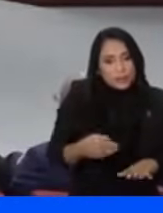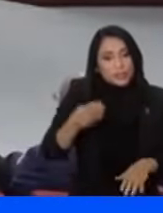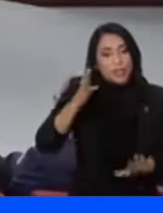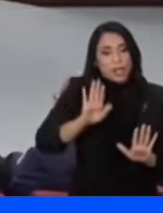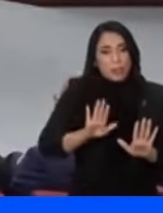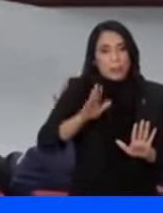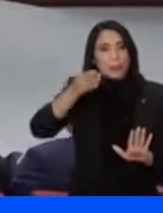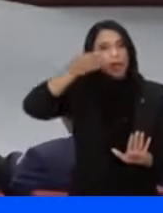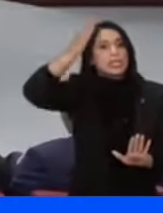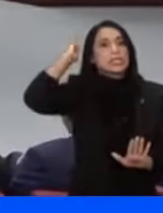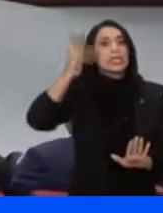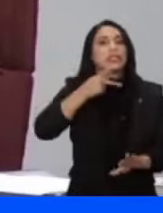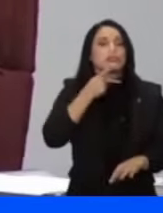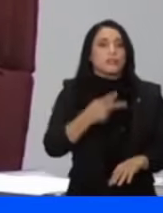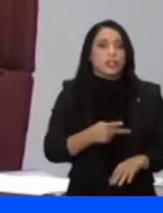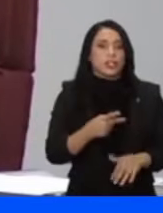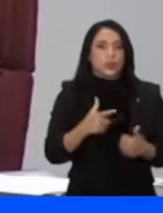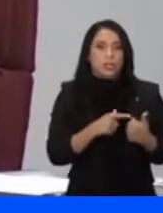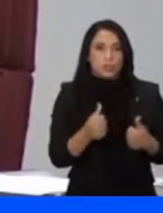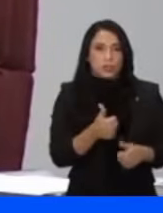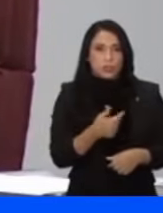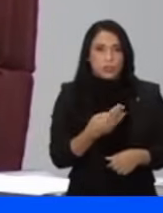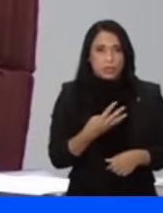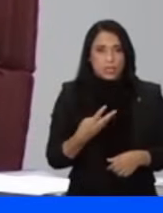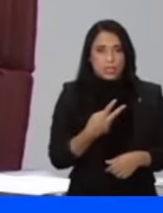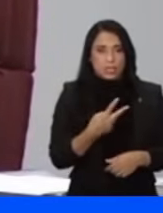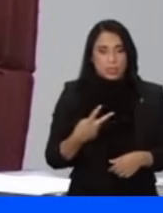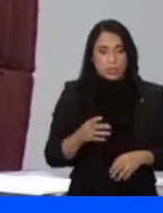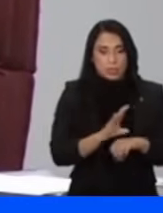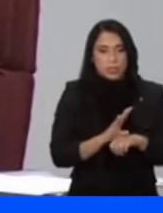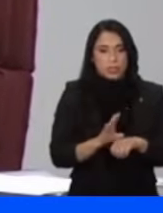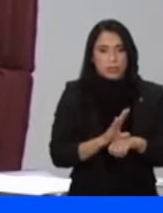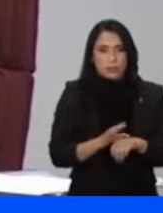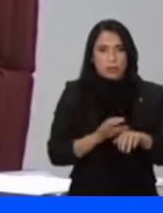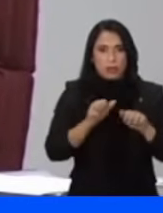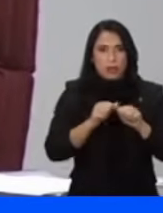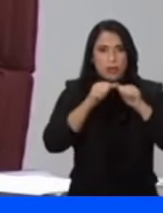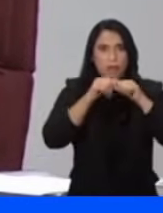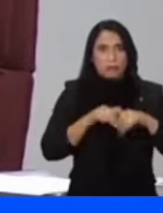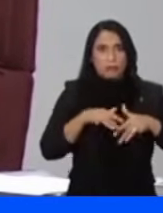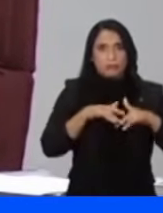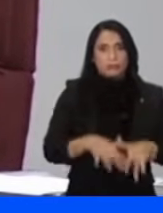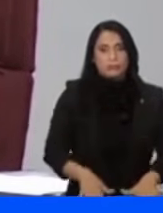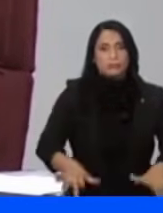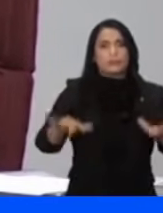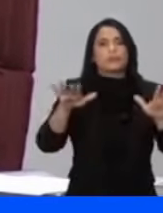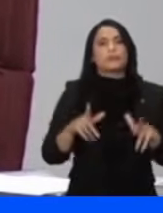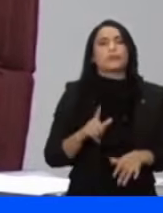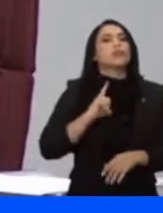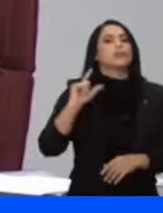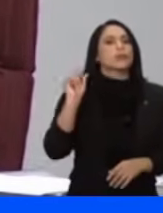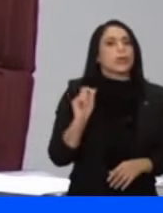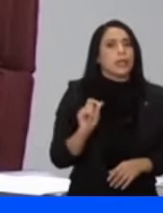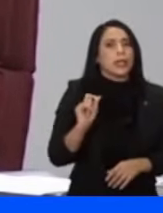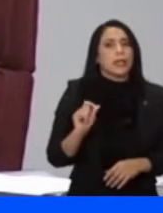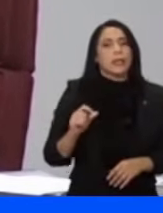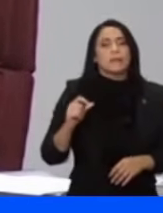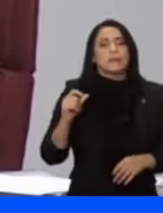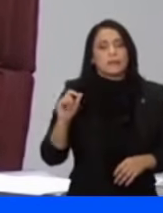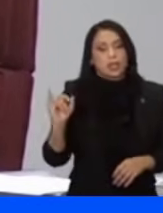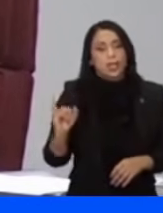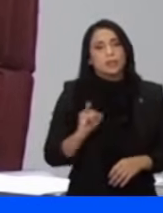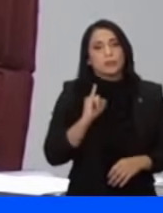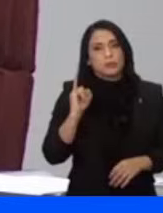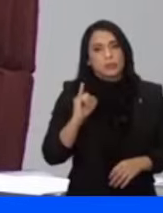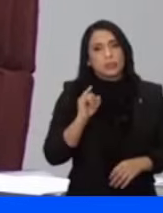do artigo 142 da Constituição, que foi tão difundida, levou à necessidade do